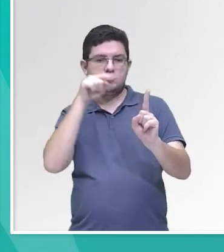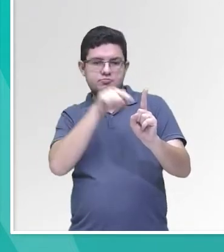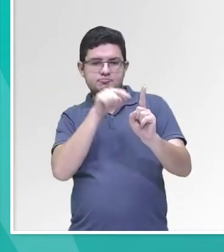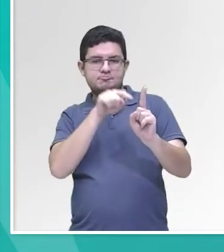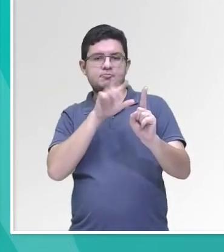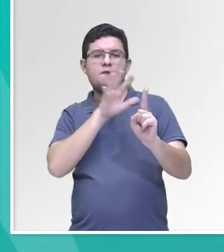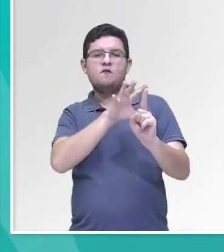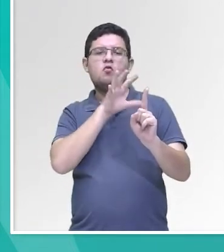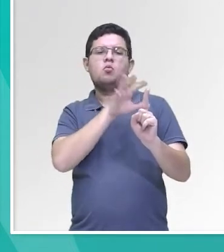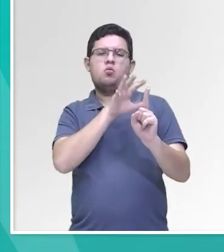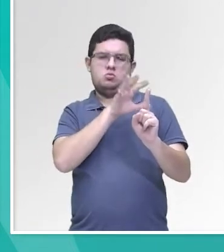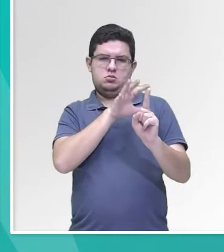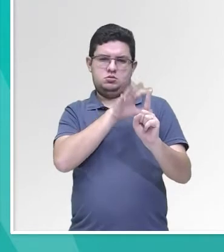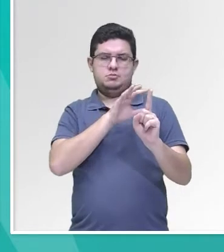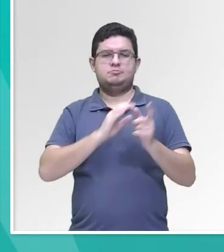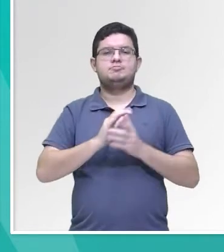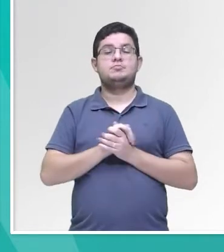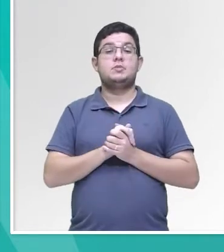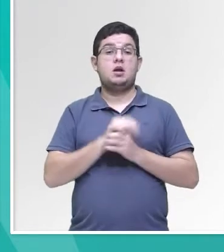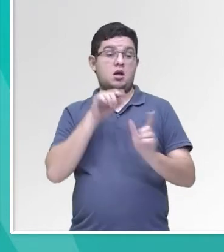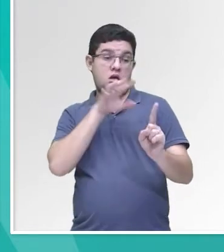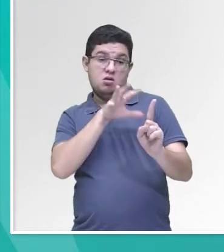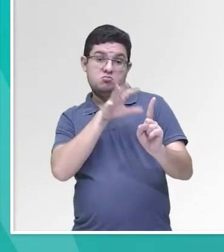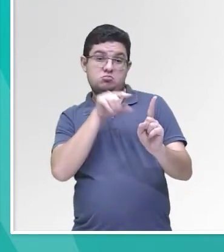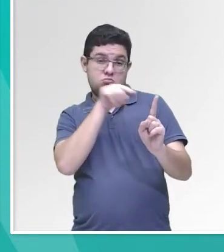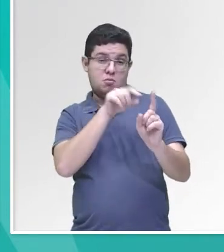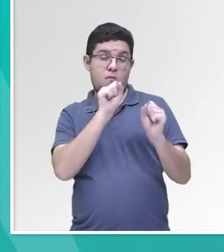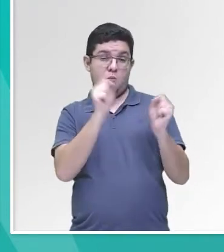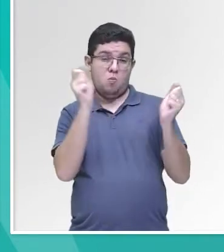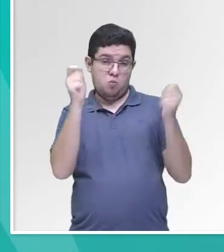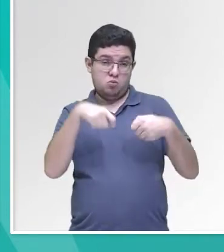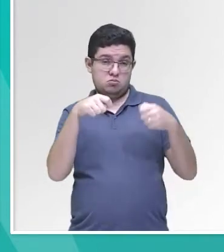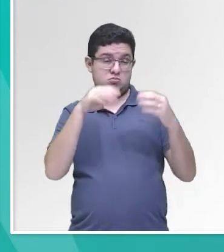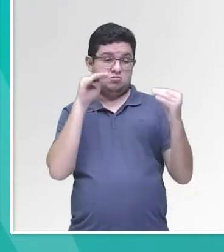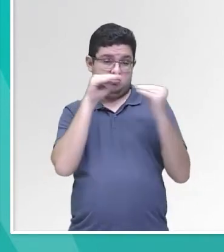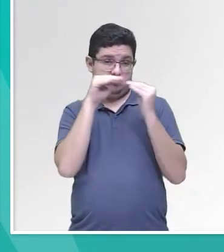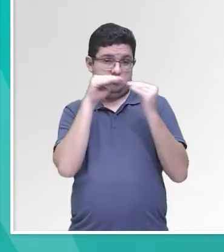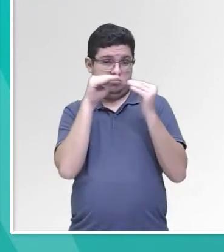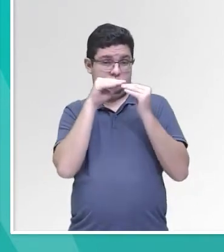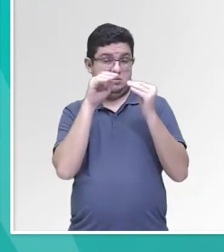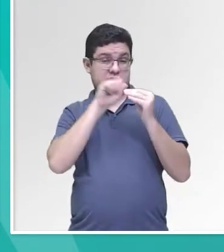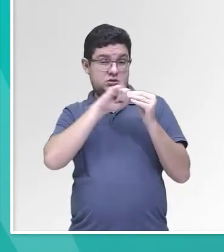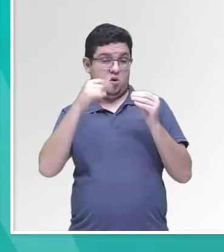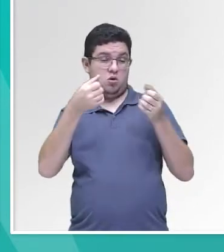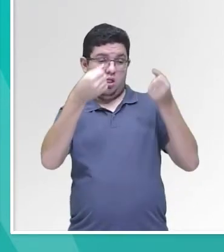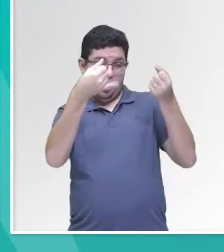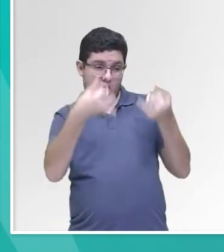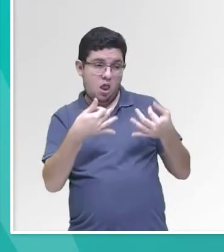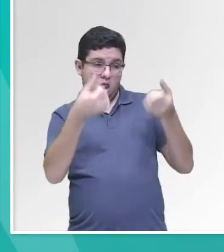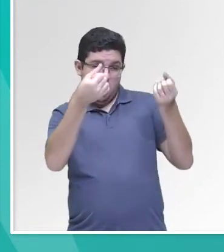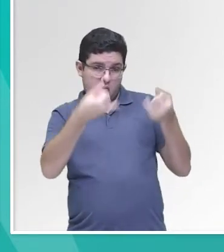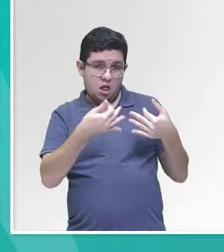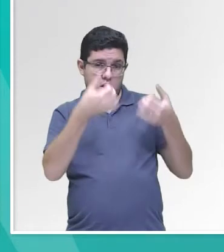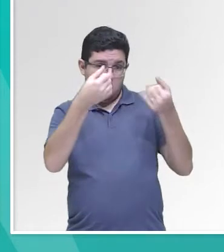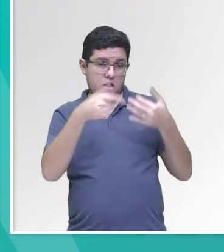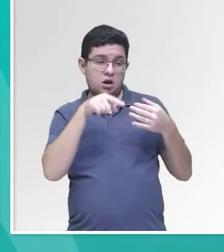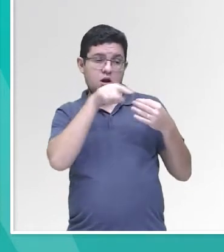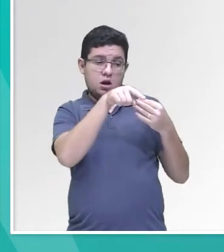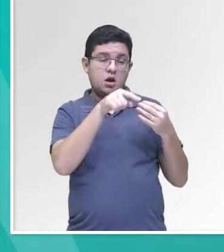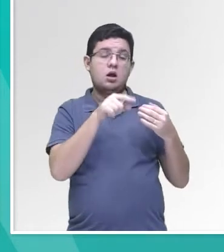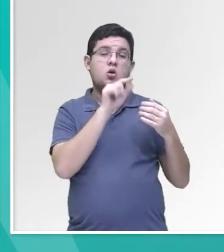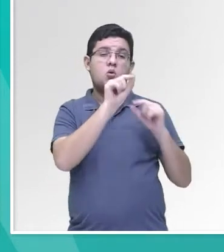quem sabe até o meu leitor passe a concordar comigo se eu fizer um trabalho bacana de argumentação, não é?